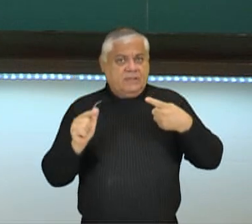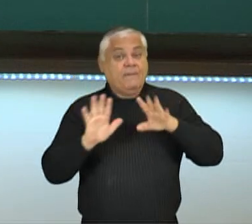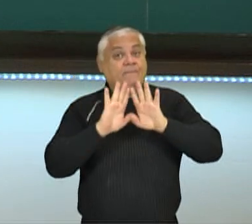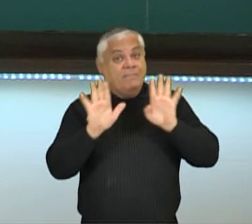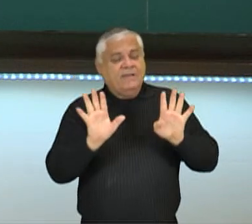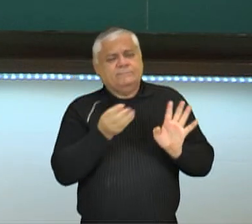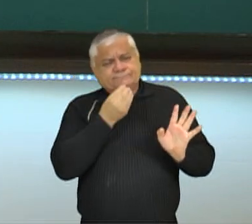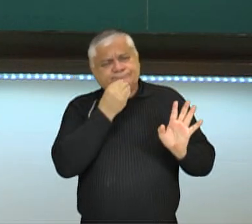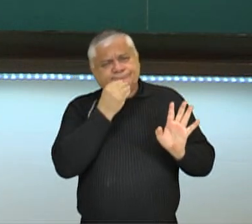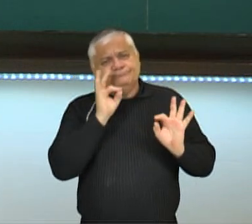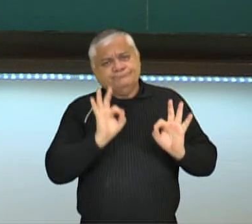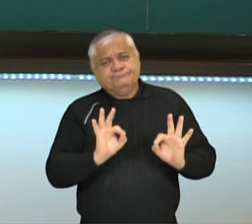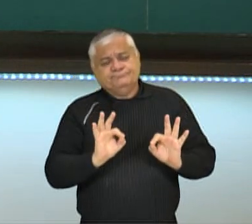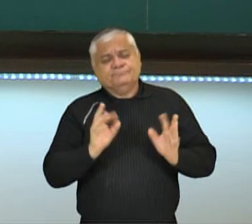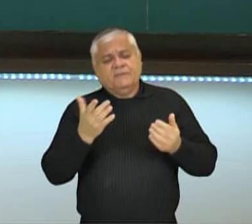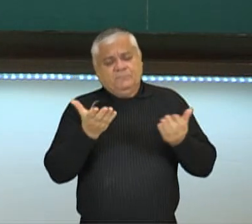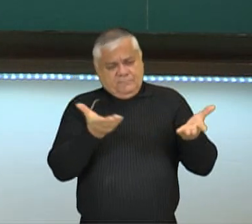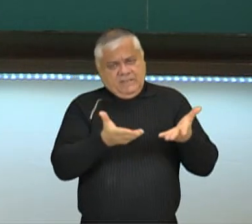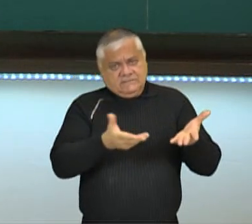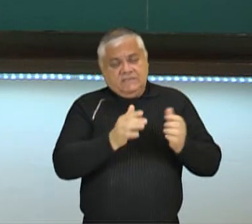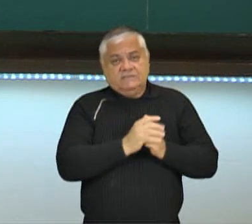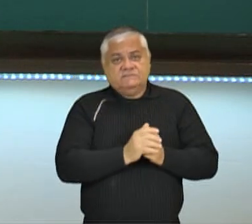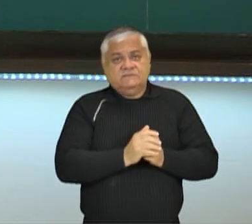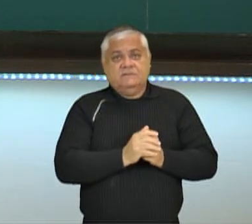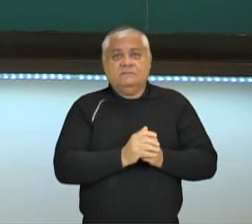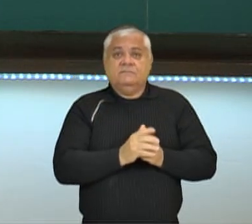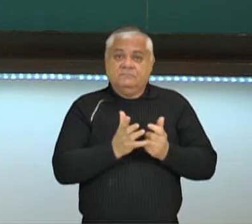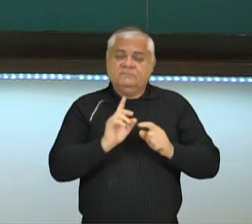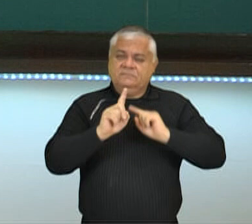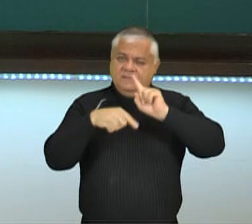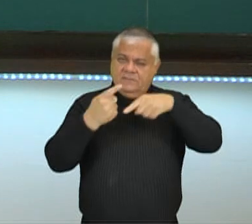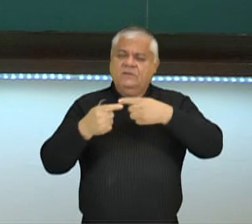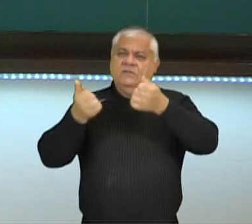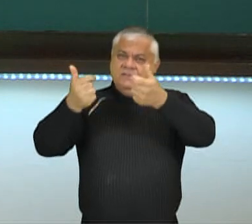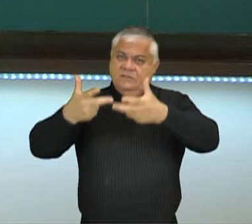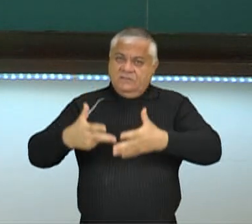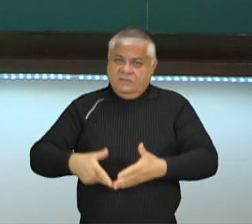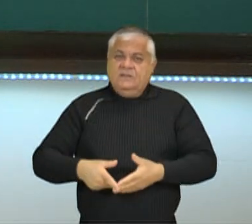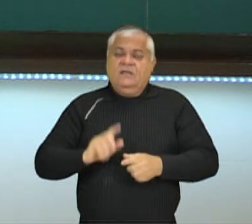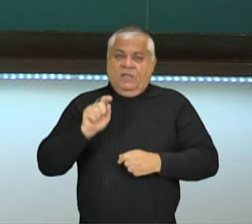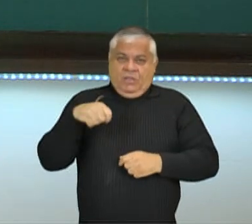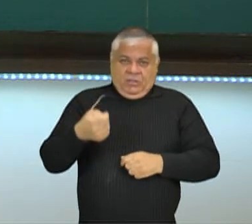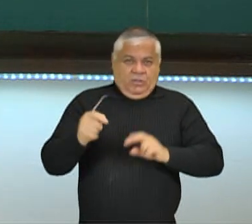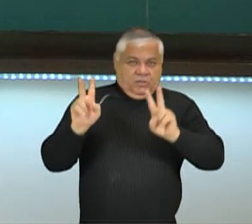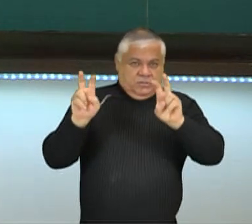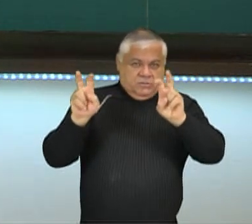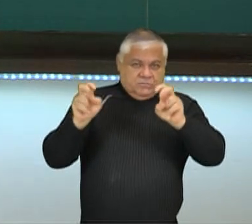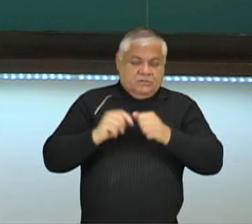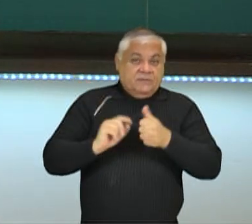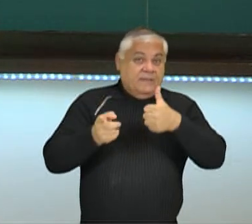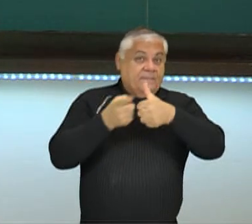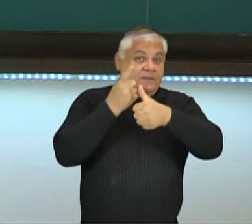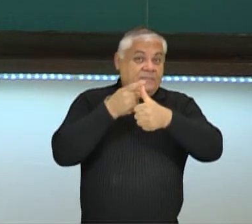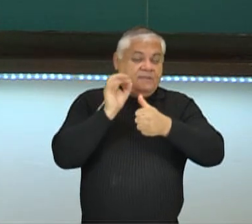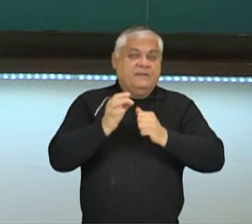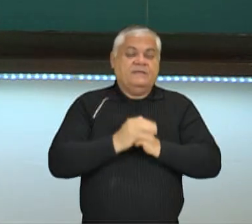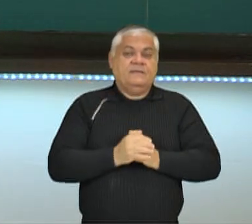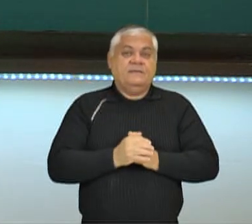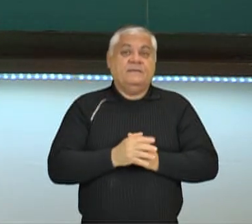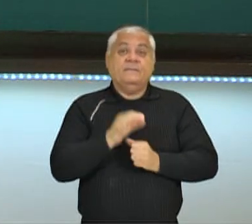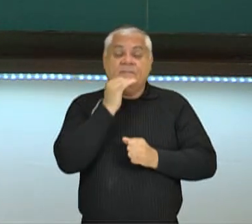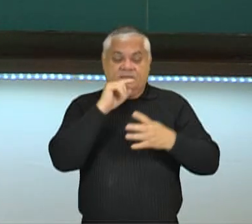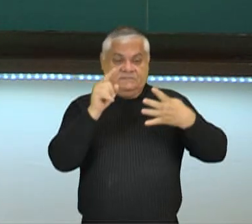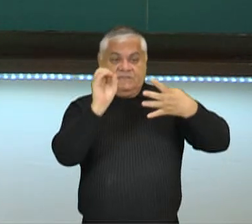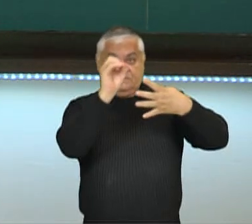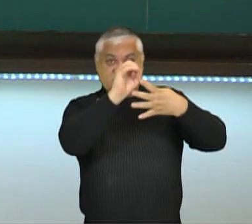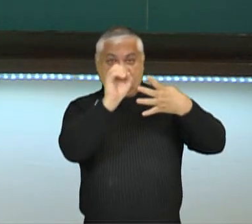muito óbvia, né? Presente, presente. Eu posso até falar um pouco dela depois, quando eu falar mais especificamente da primeira. Mas aí as